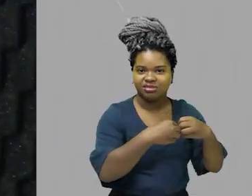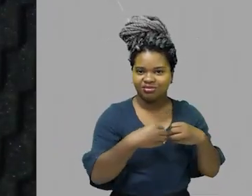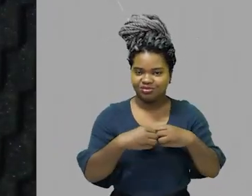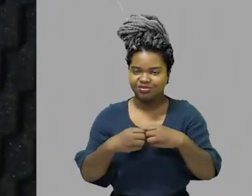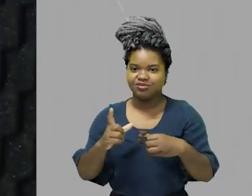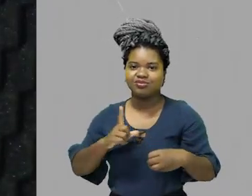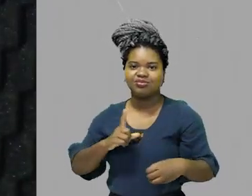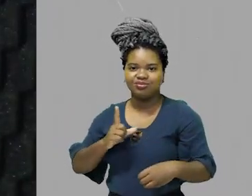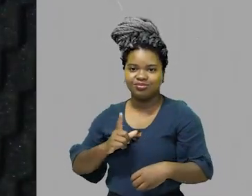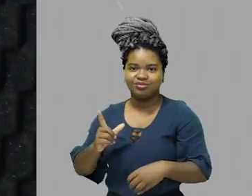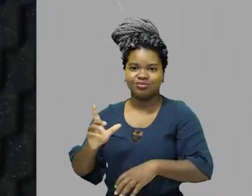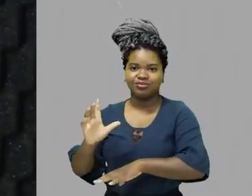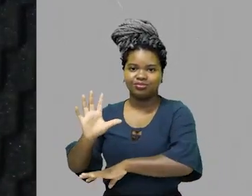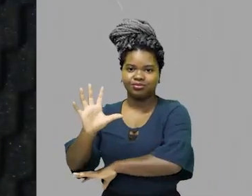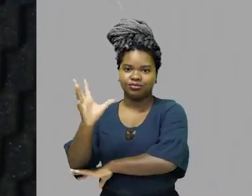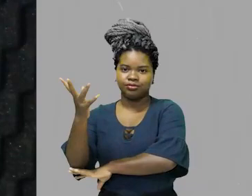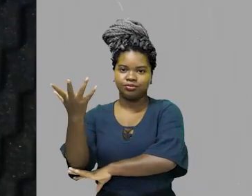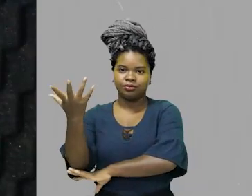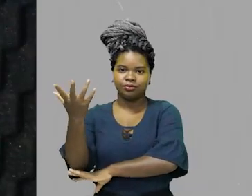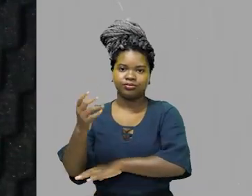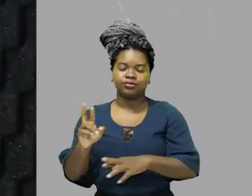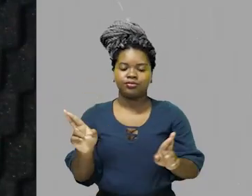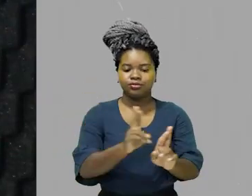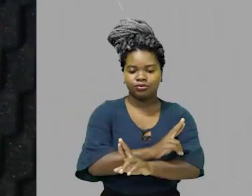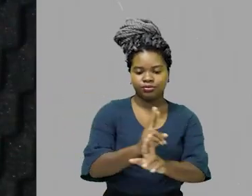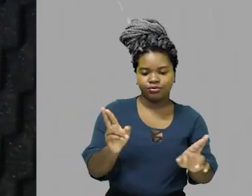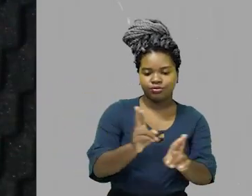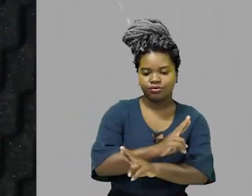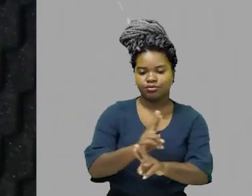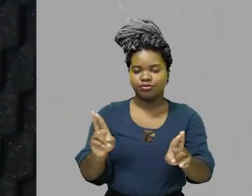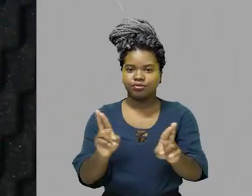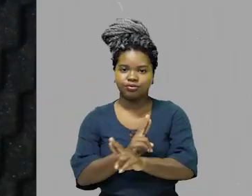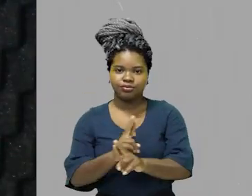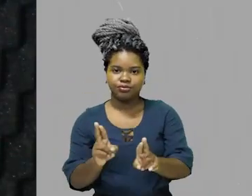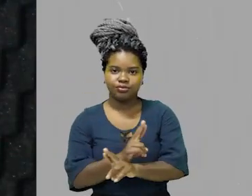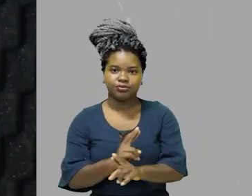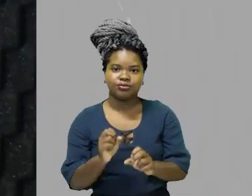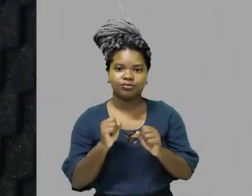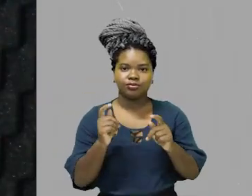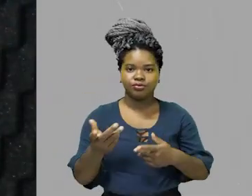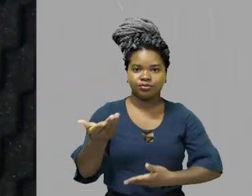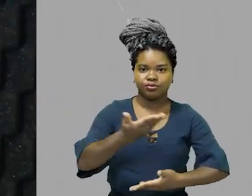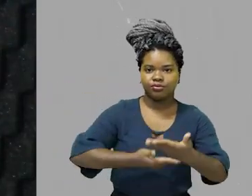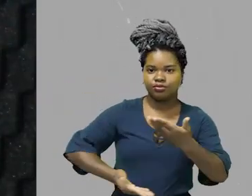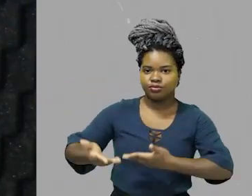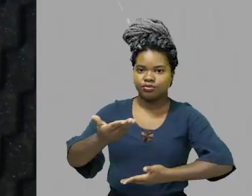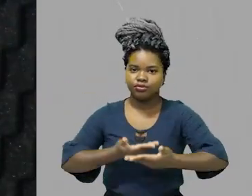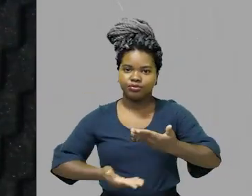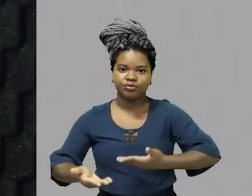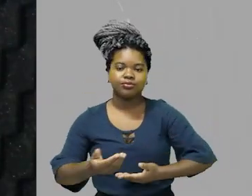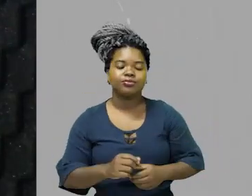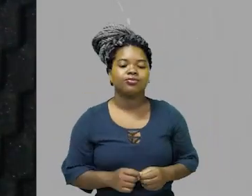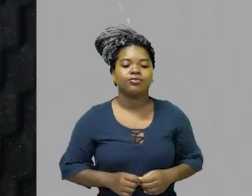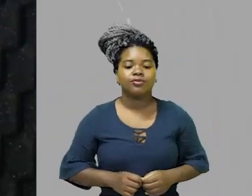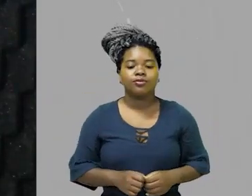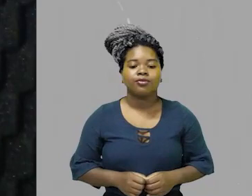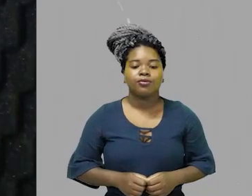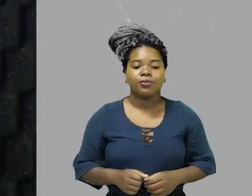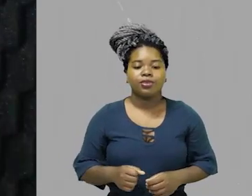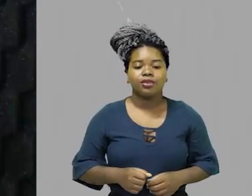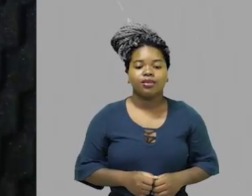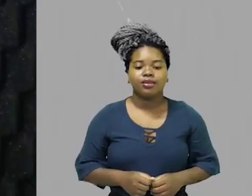já começamos a estudar a respeito da classificação dos seres vivos, eu expliquei para vocês que essa classificação ela